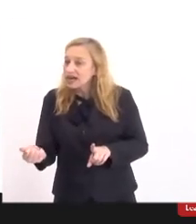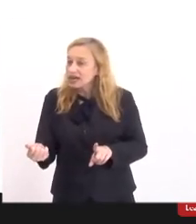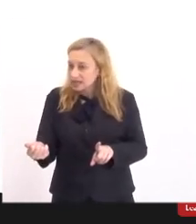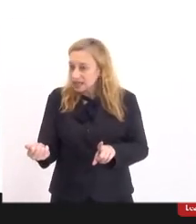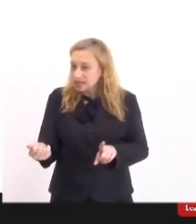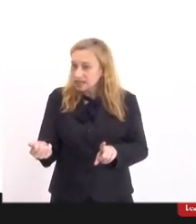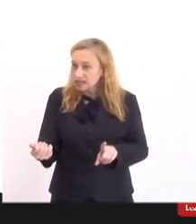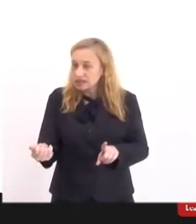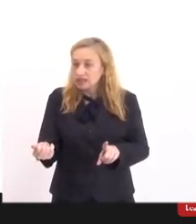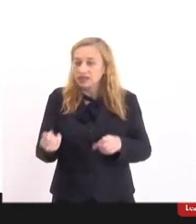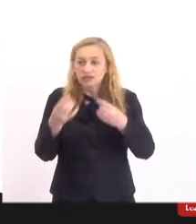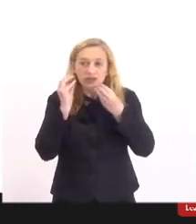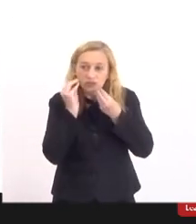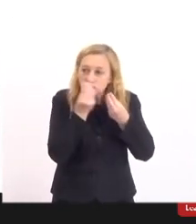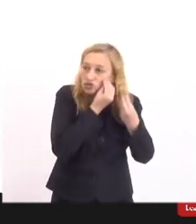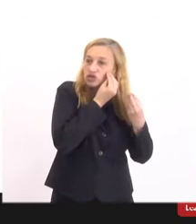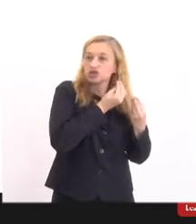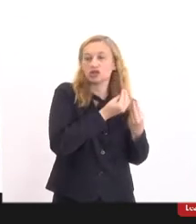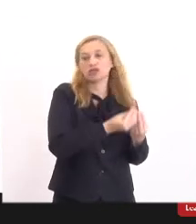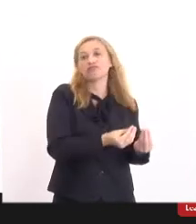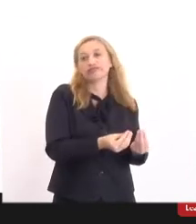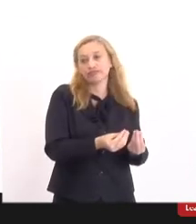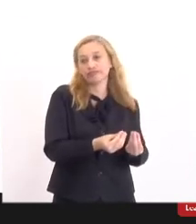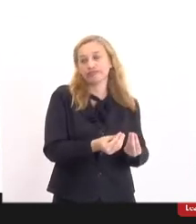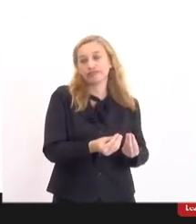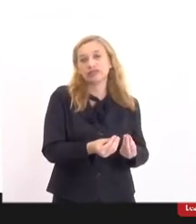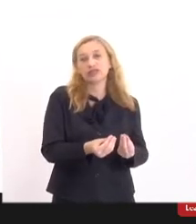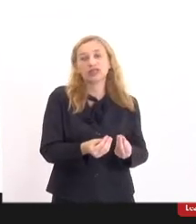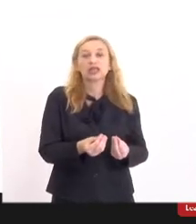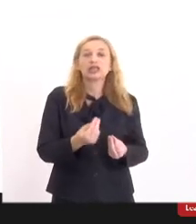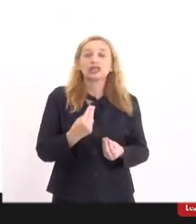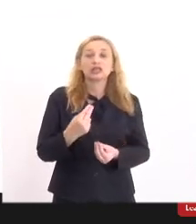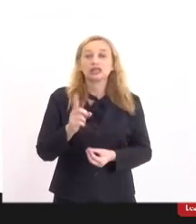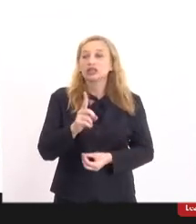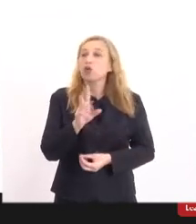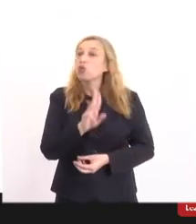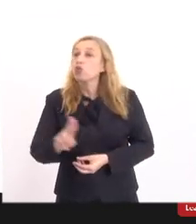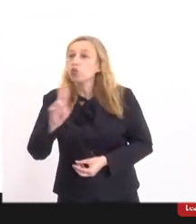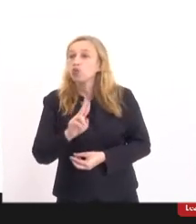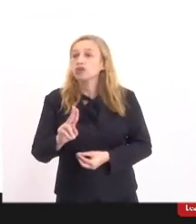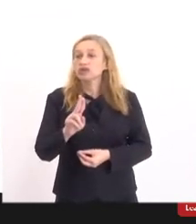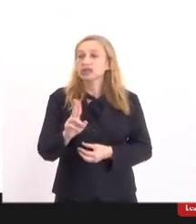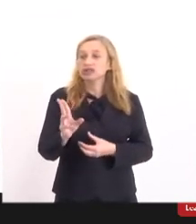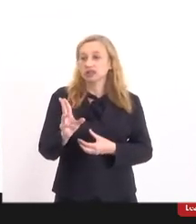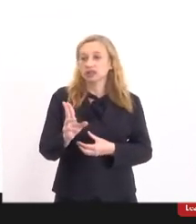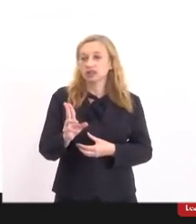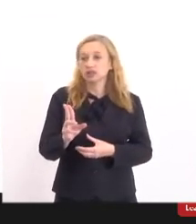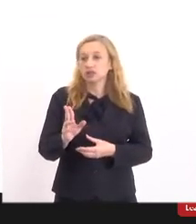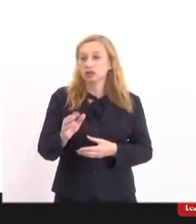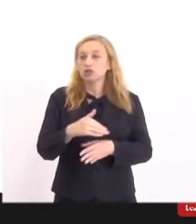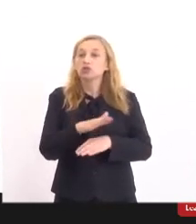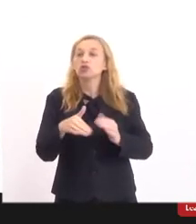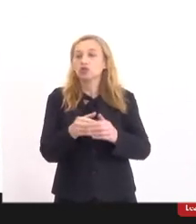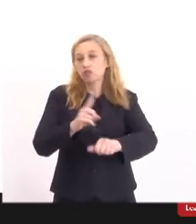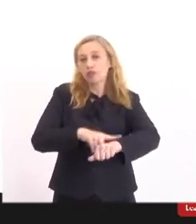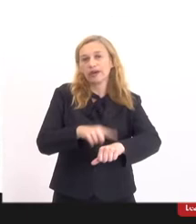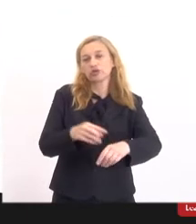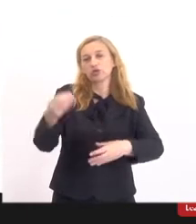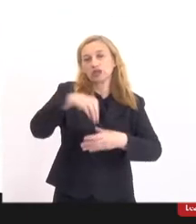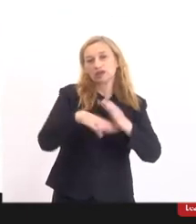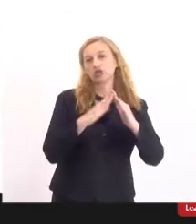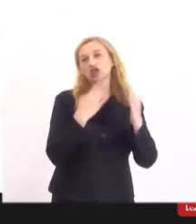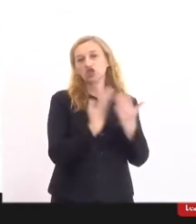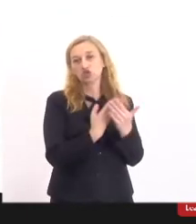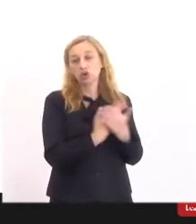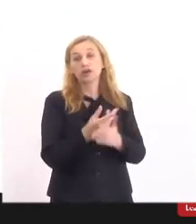de, majoritariamente, crianças e adolescentes. Se não houver a coordenação do corpo de profissionais, a gente não vai ter esse uso de máscara de